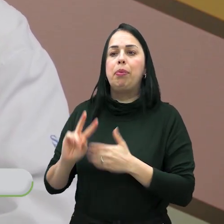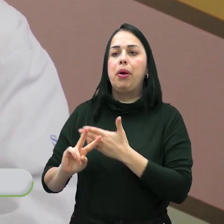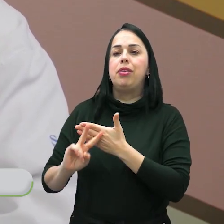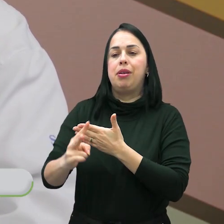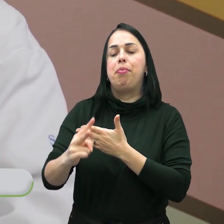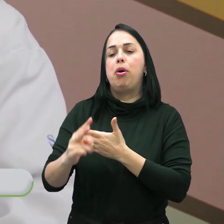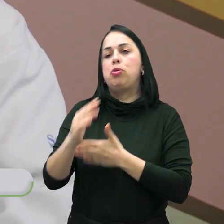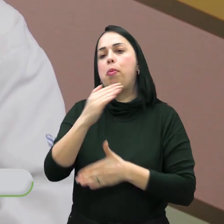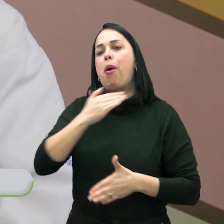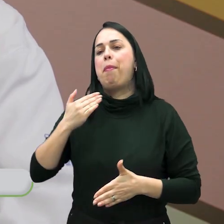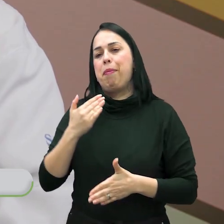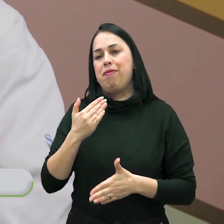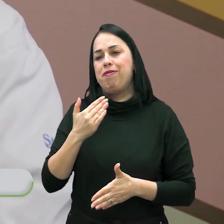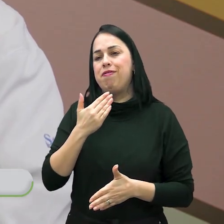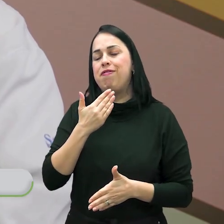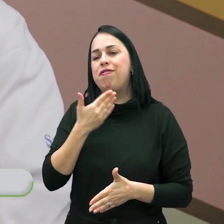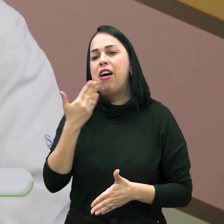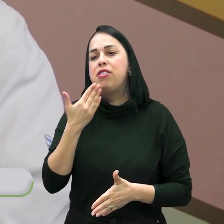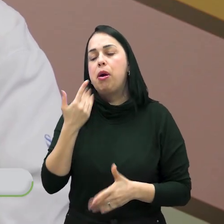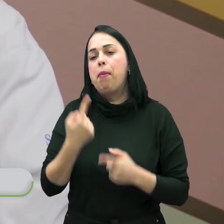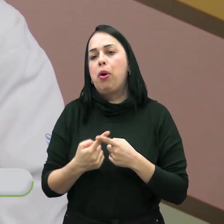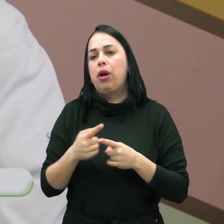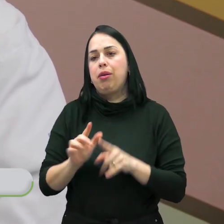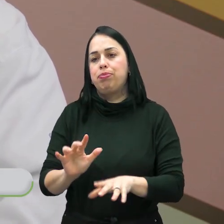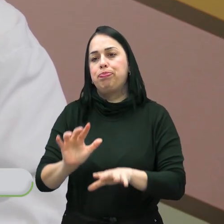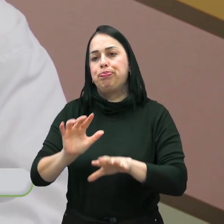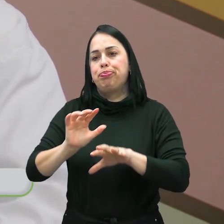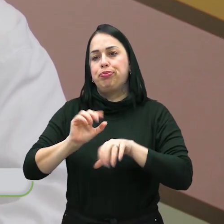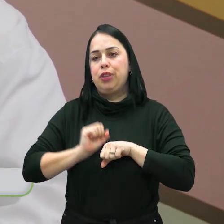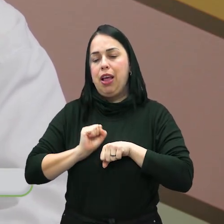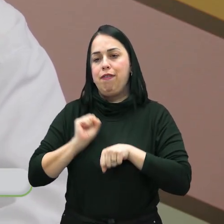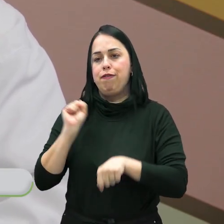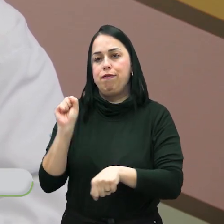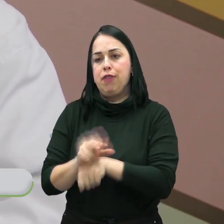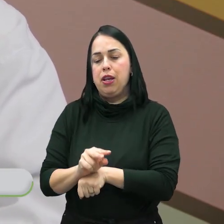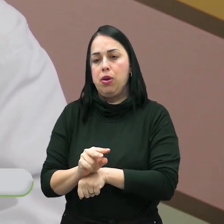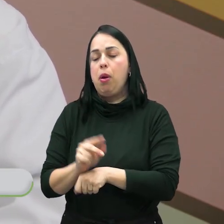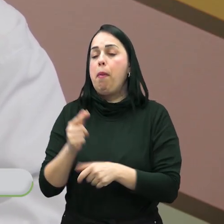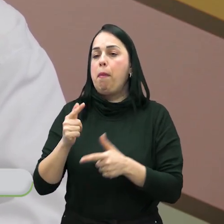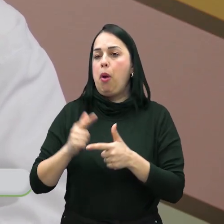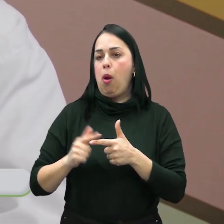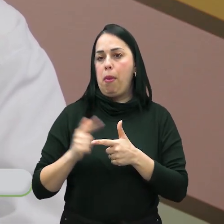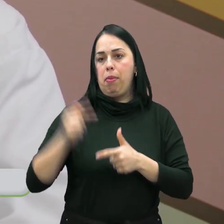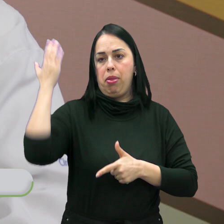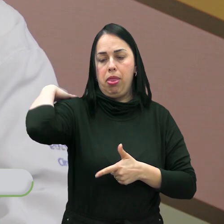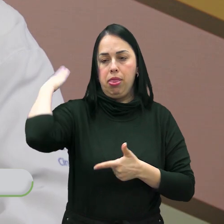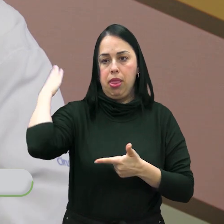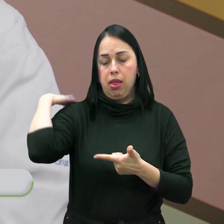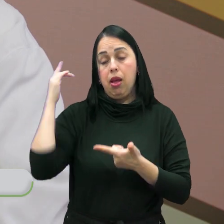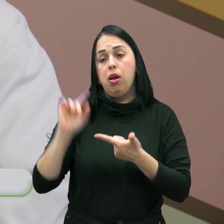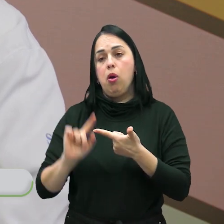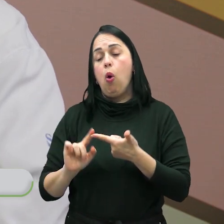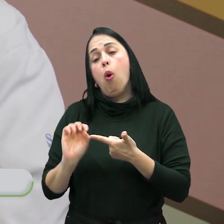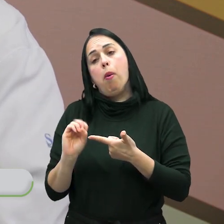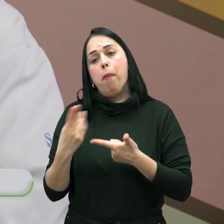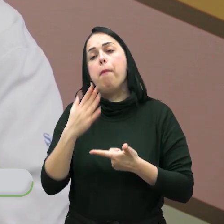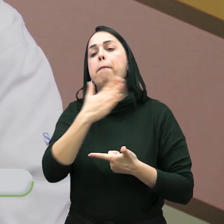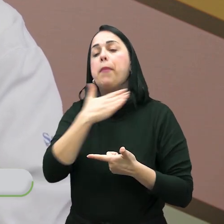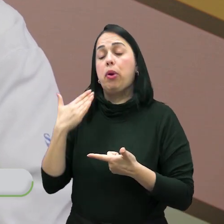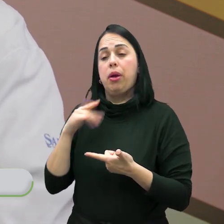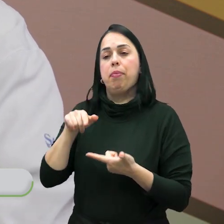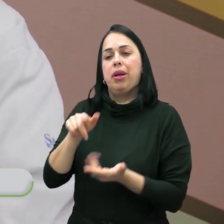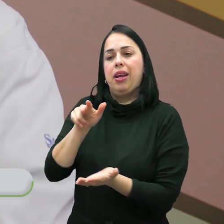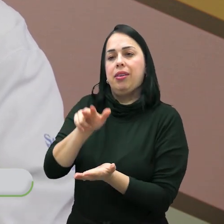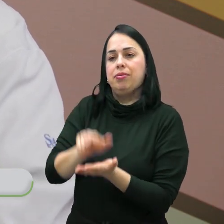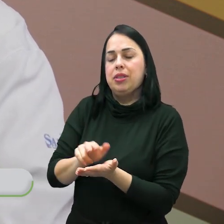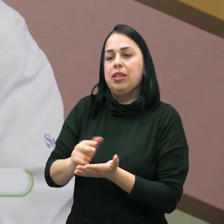com muito mais frequência por infecção mesmo. Pode ser pulmonar, pode ser da própria queimadura e numa situação